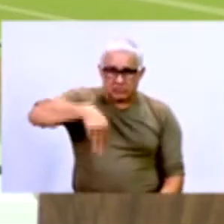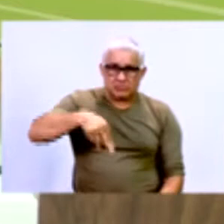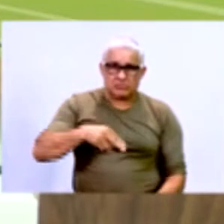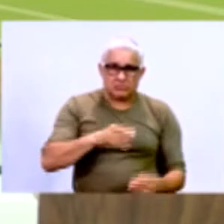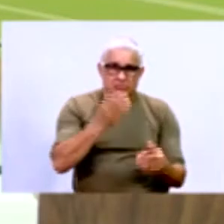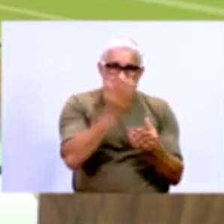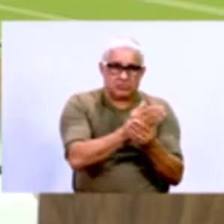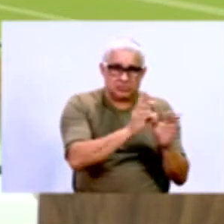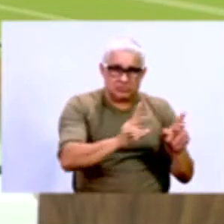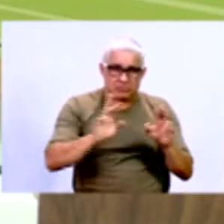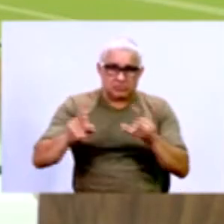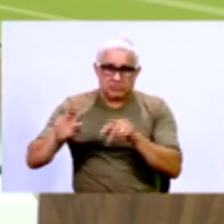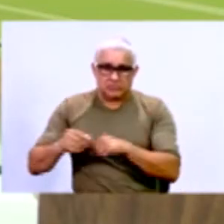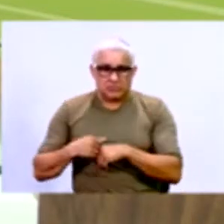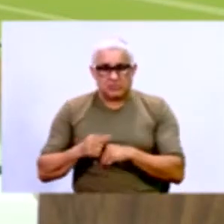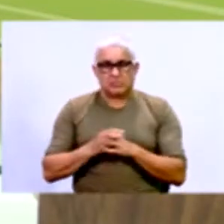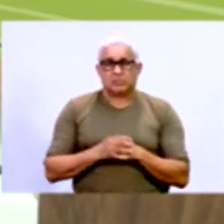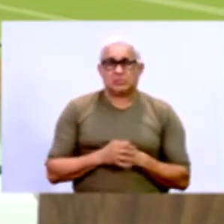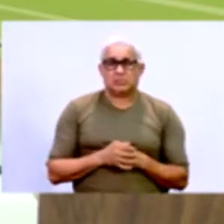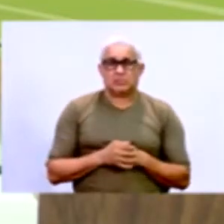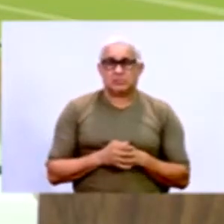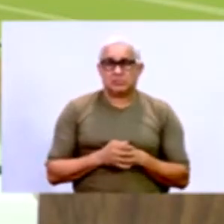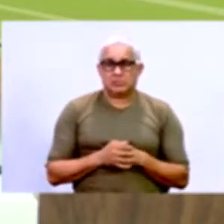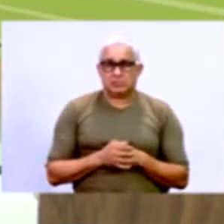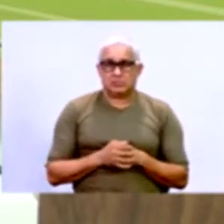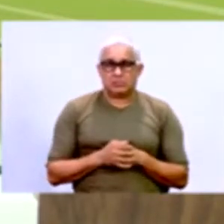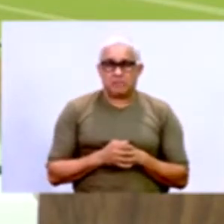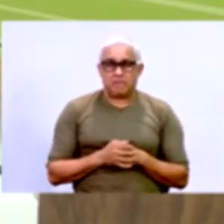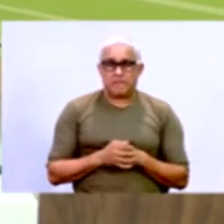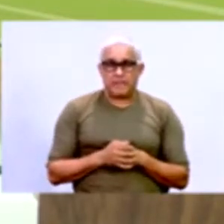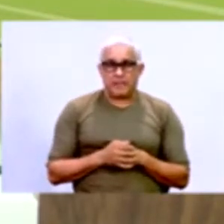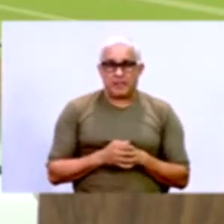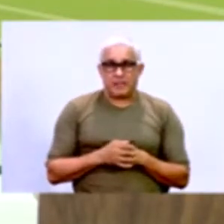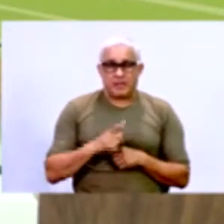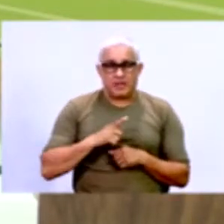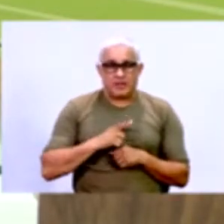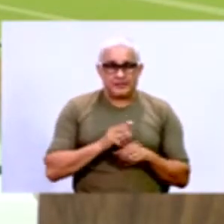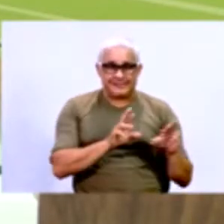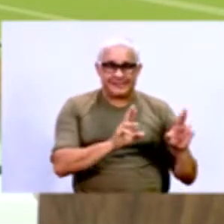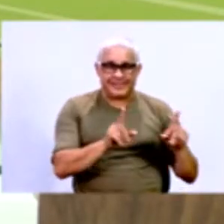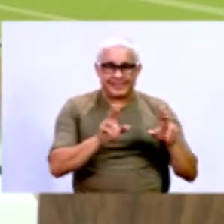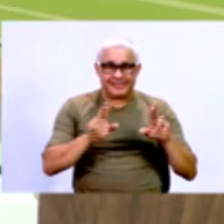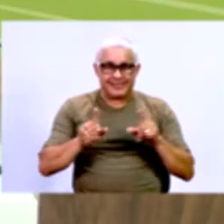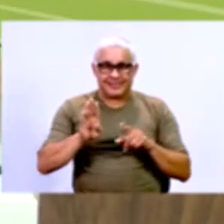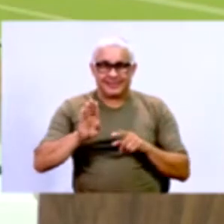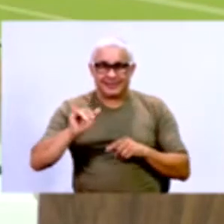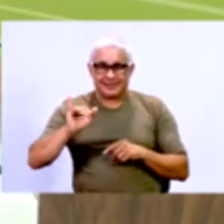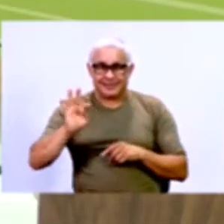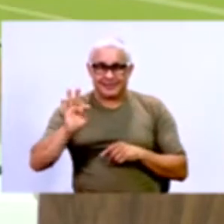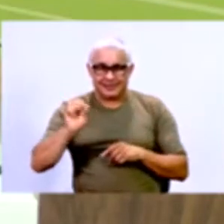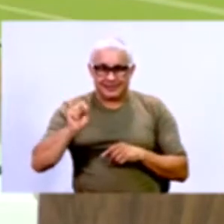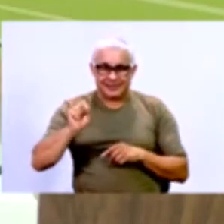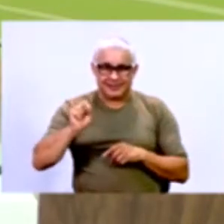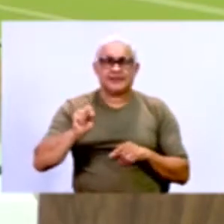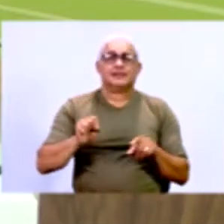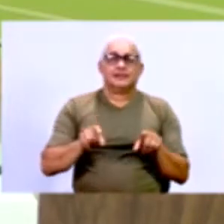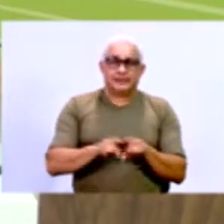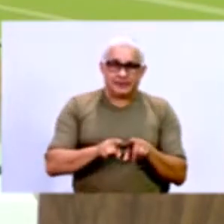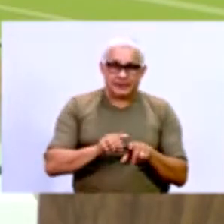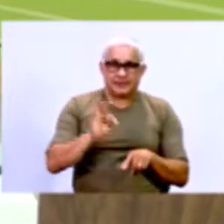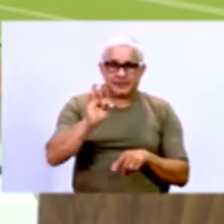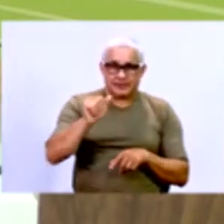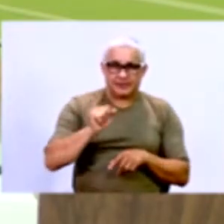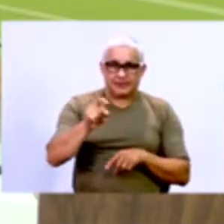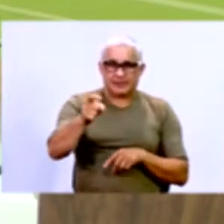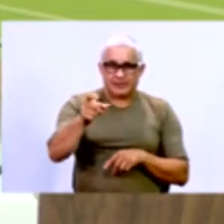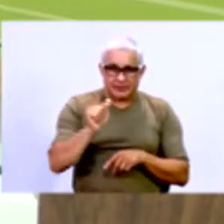distintos, e você olha e ele tem uma qualidade diferente de bits e a taxa de